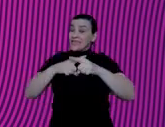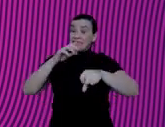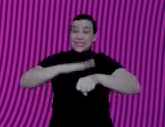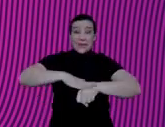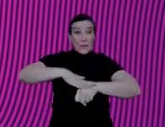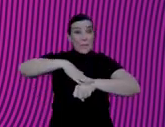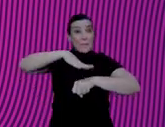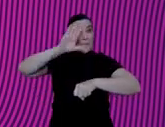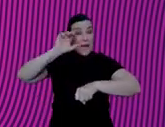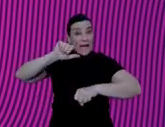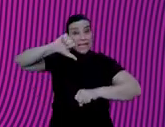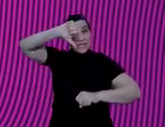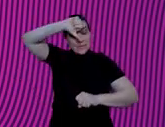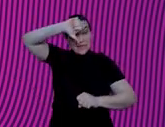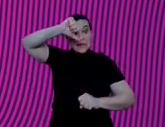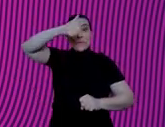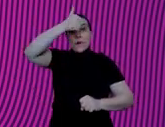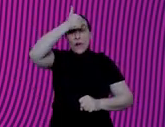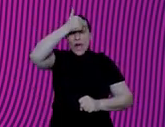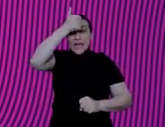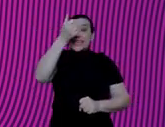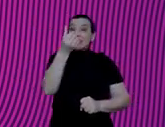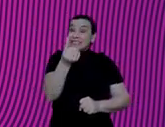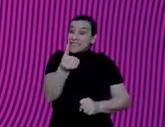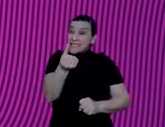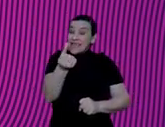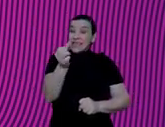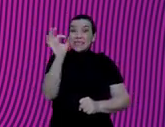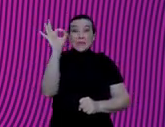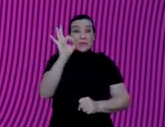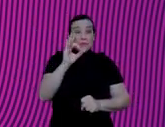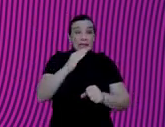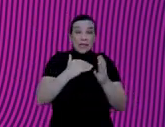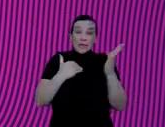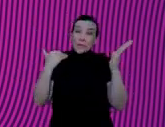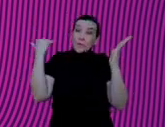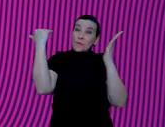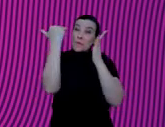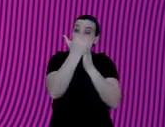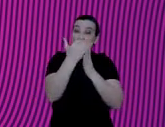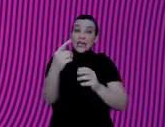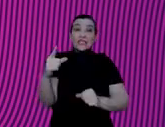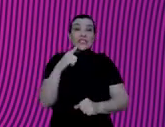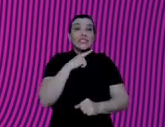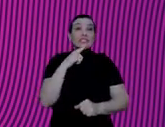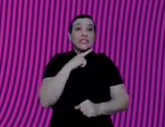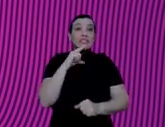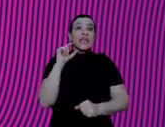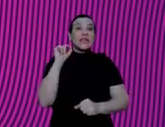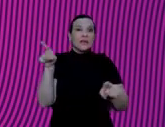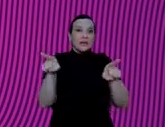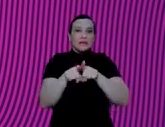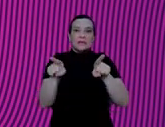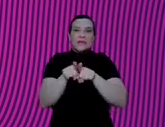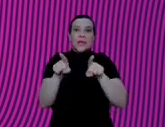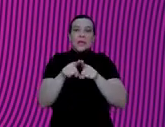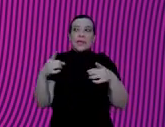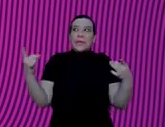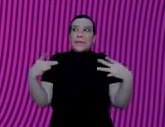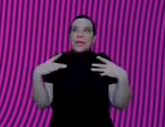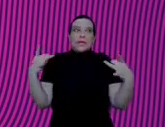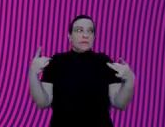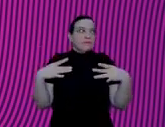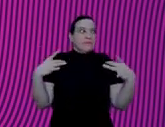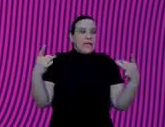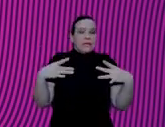e 6,6 vezes mais chance de ter distúrbio do pânico, né? Ter pânico. Então,